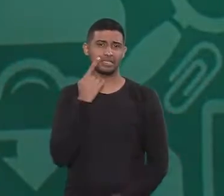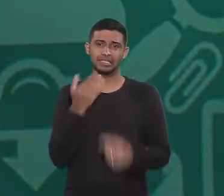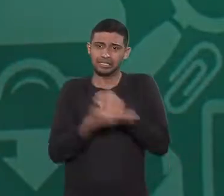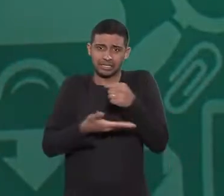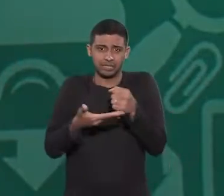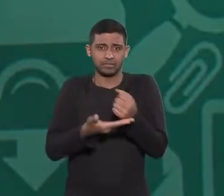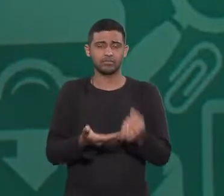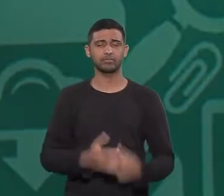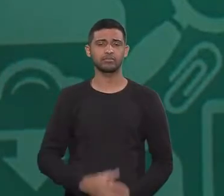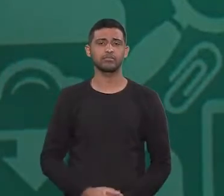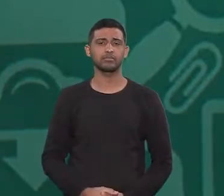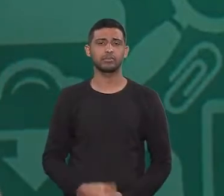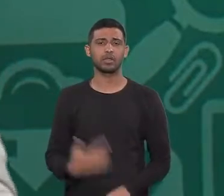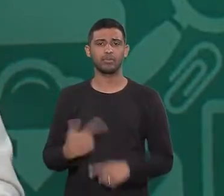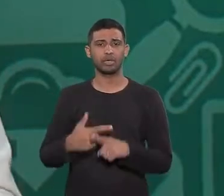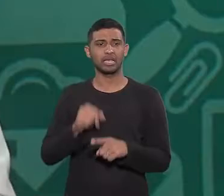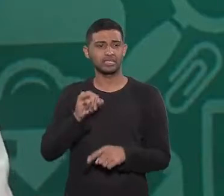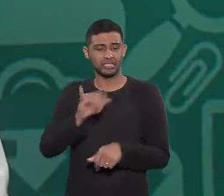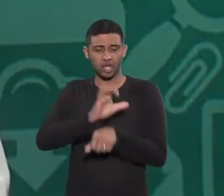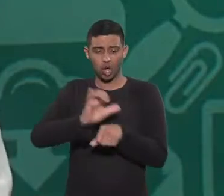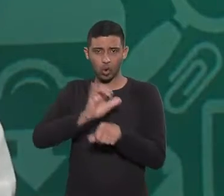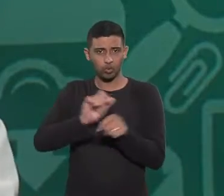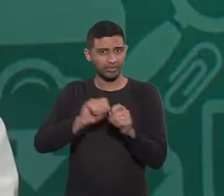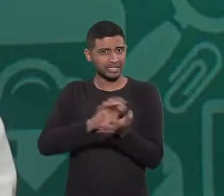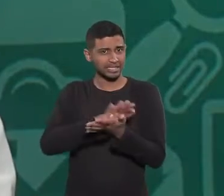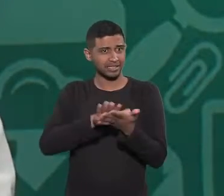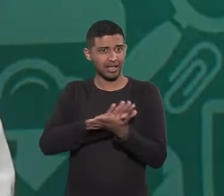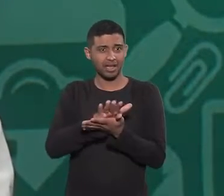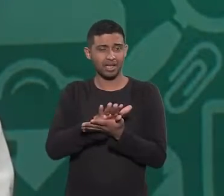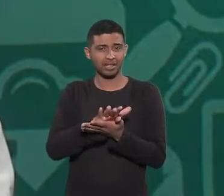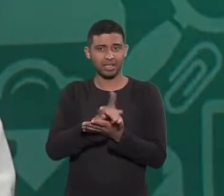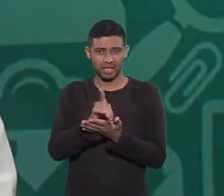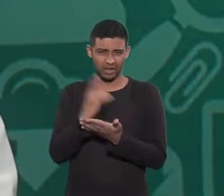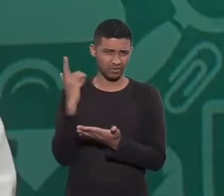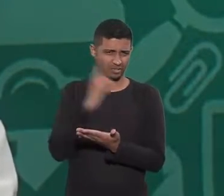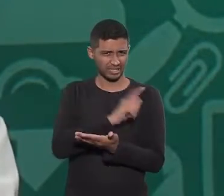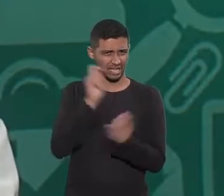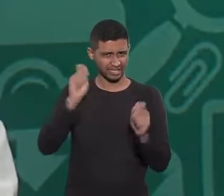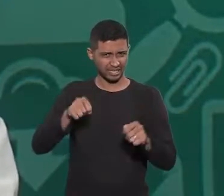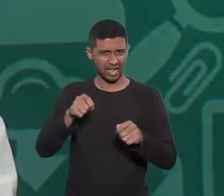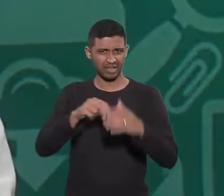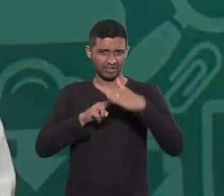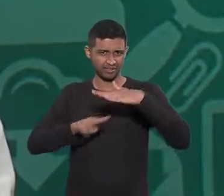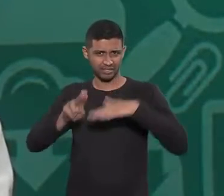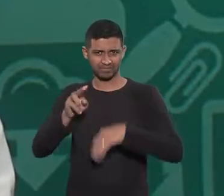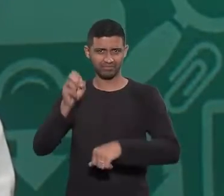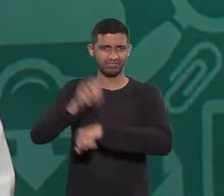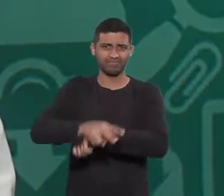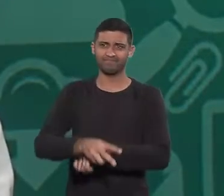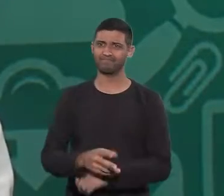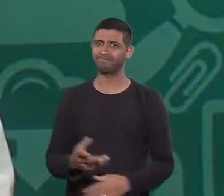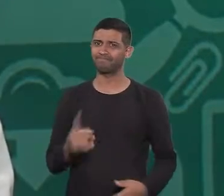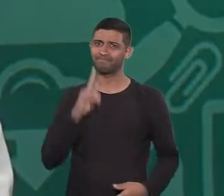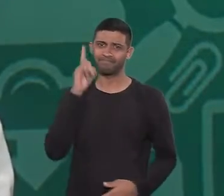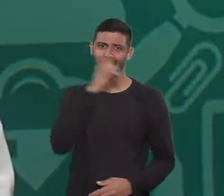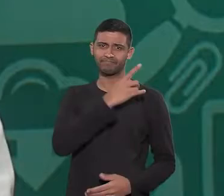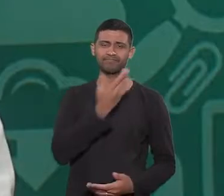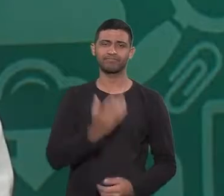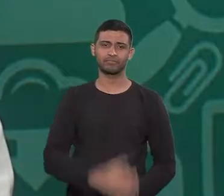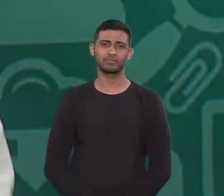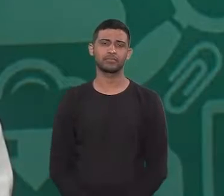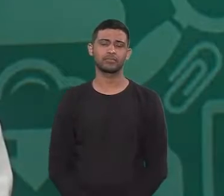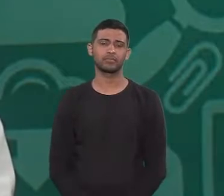desse direito básico garantido. Porque sem fazer o pré-vestibular, as chances dele de entrar na universidade diminuem